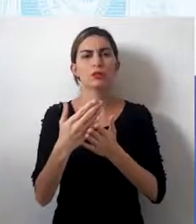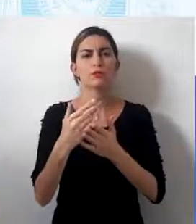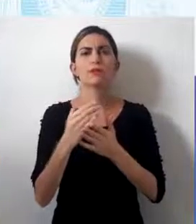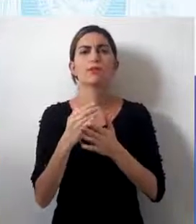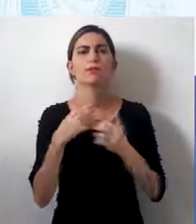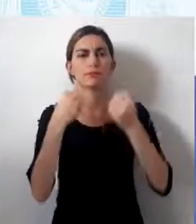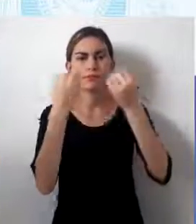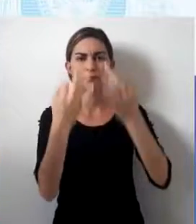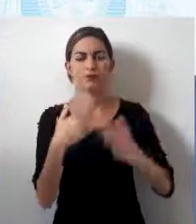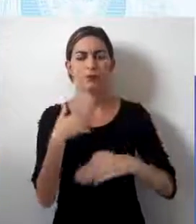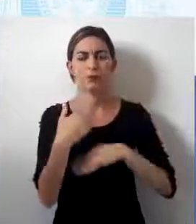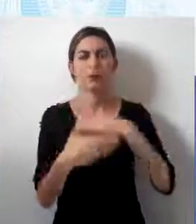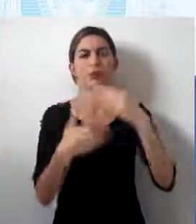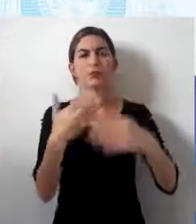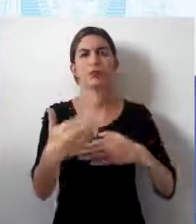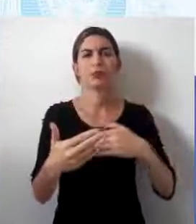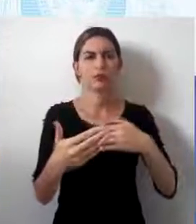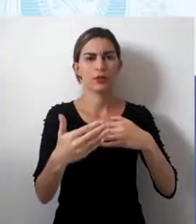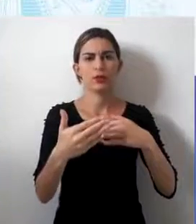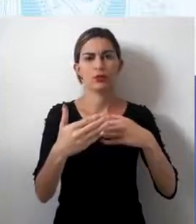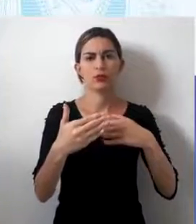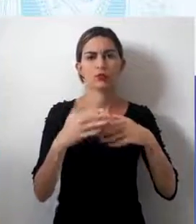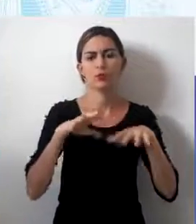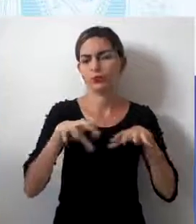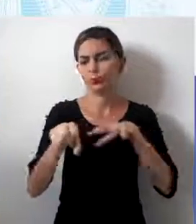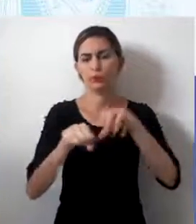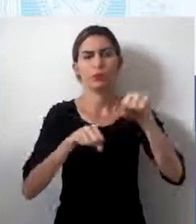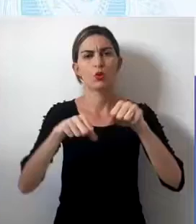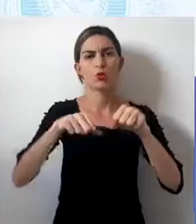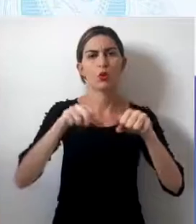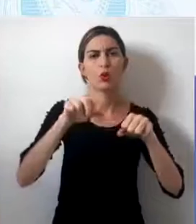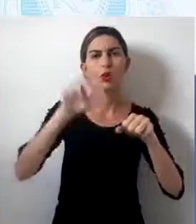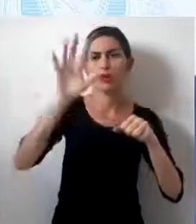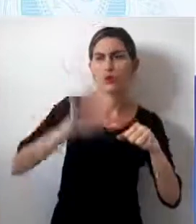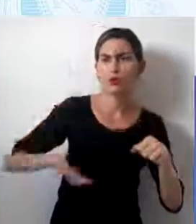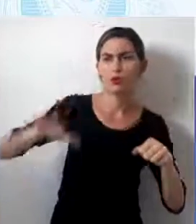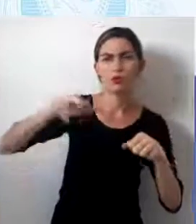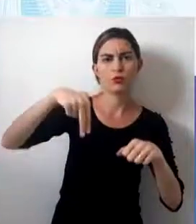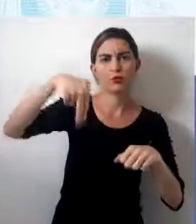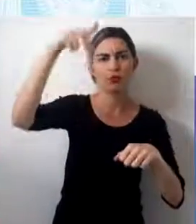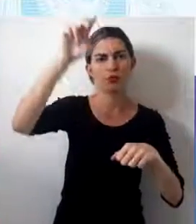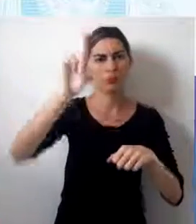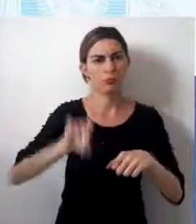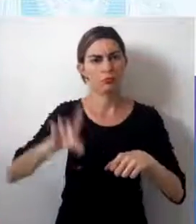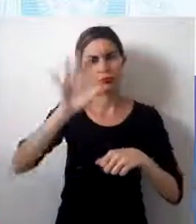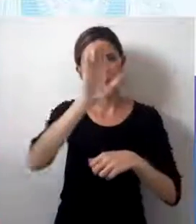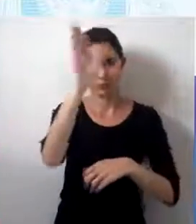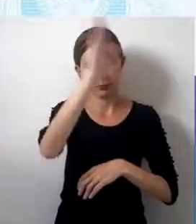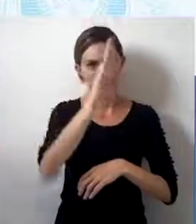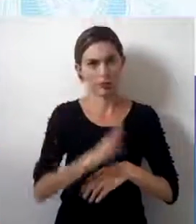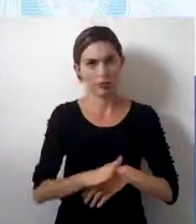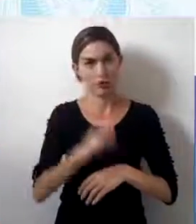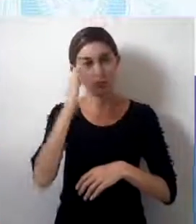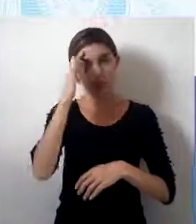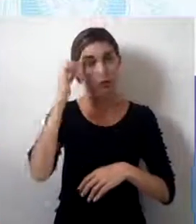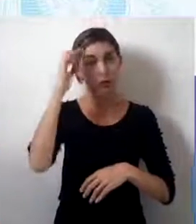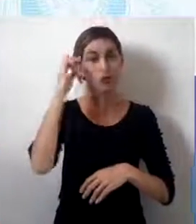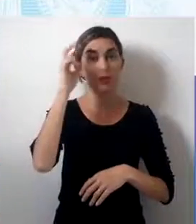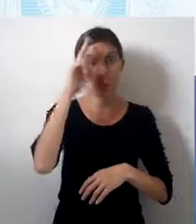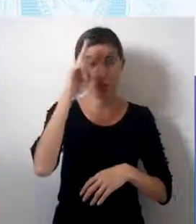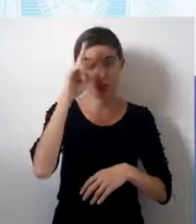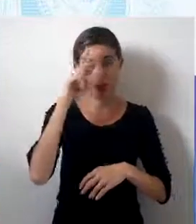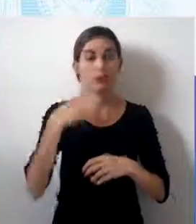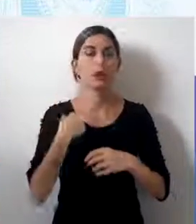a conquista e o processo de ocupação da região Nordeste do Brasil. Sempre lembrando, é